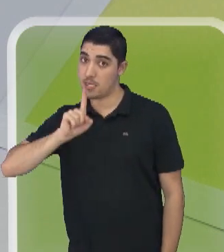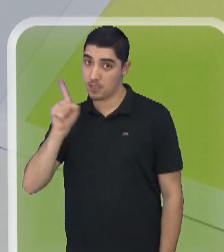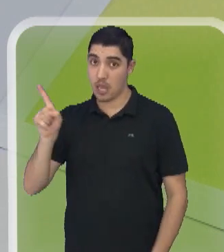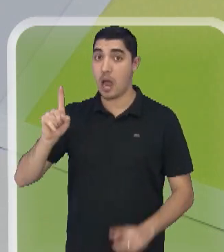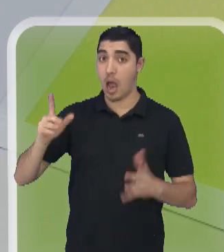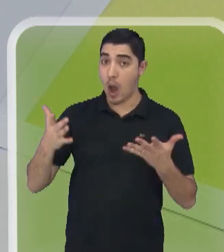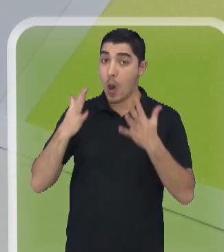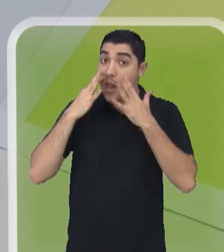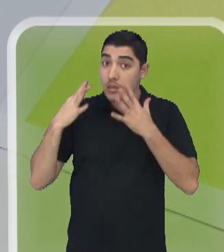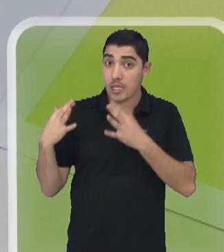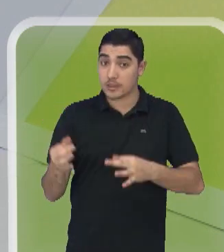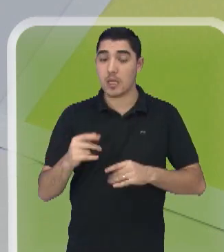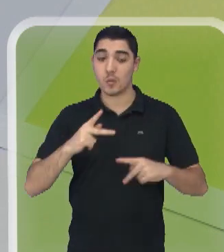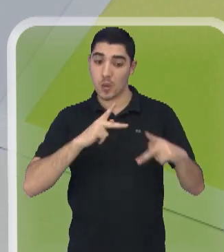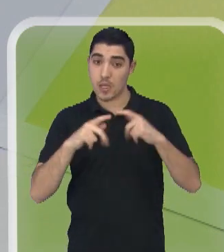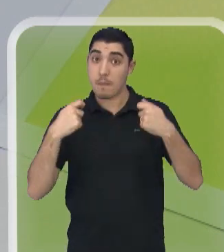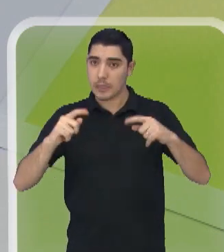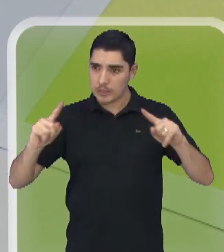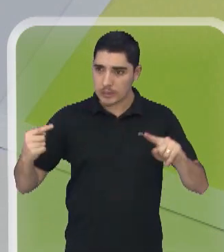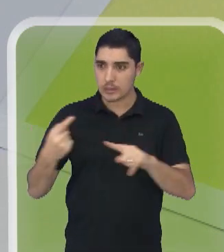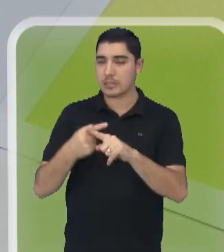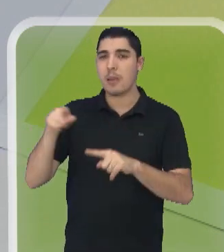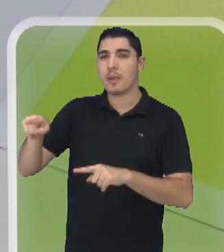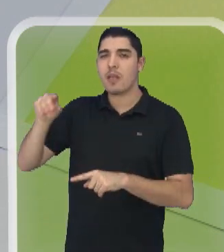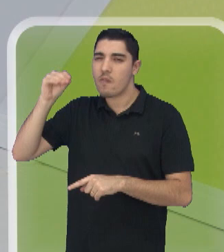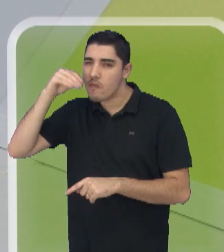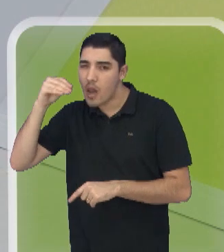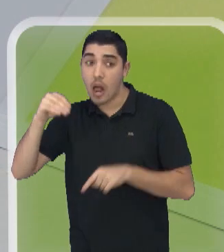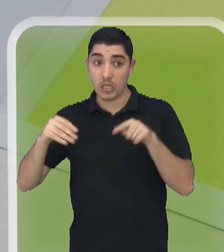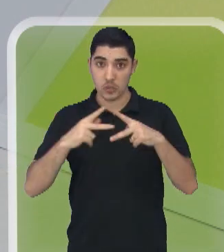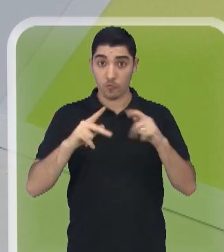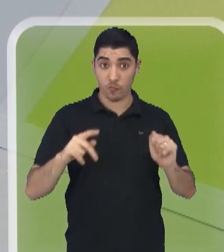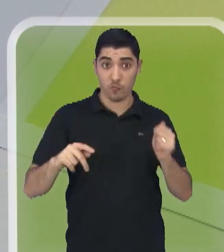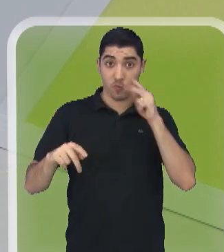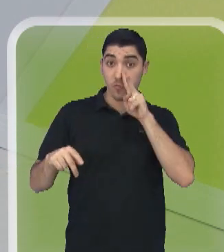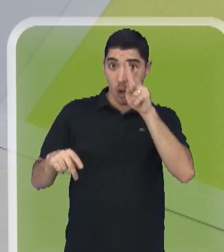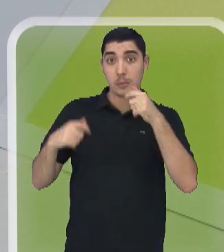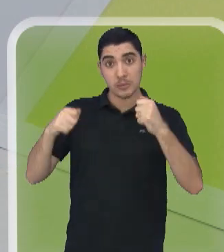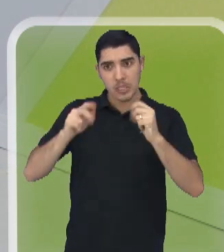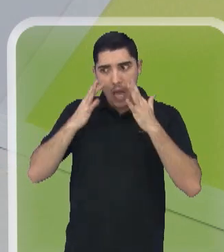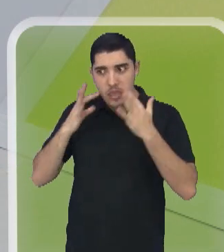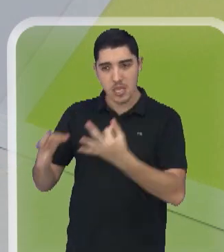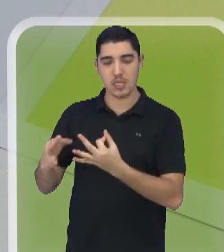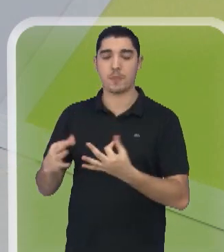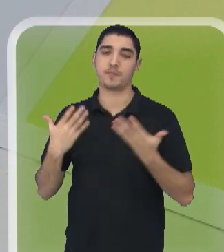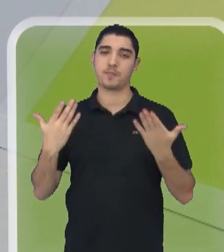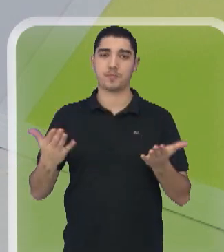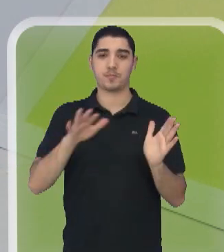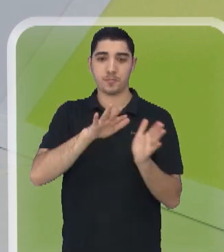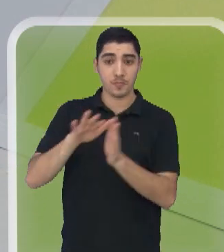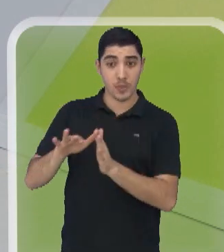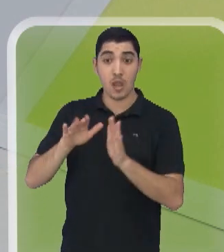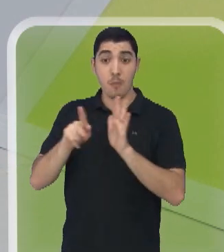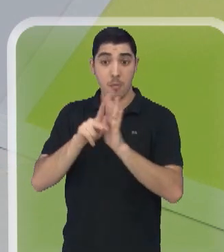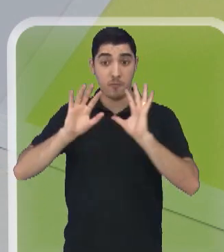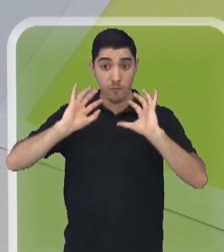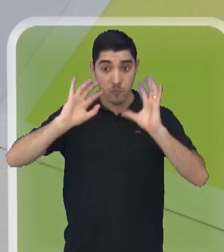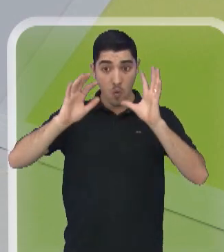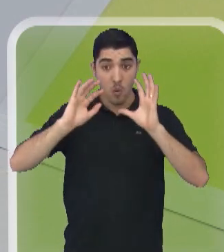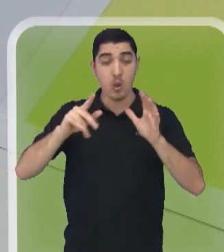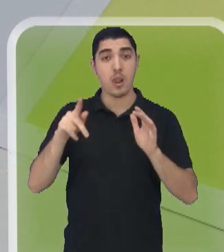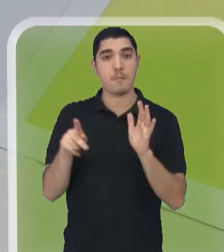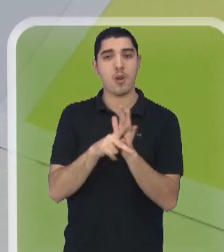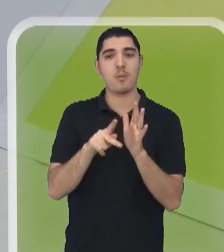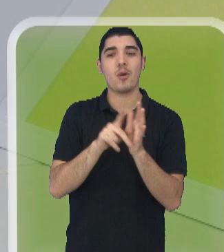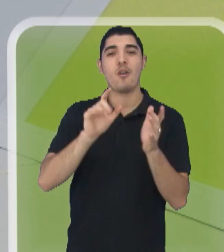meio esquisitão às vezes com equipes mais fracas dentro da competição. Para a gente fechar esse bloco, Brunão, ainda no assunto vôlei, porque a equipe de